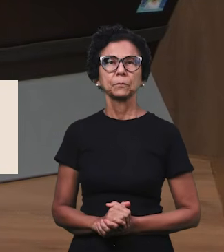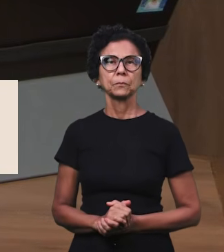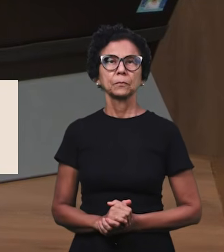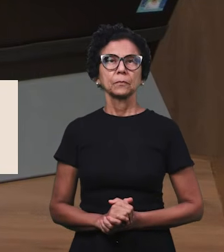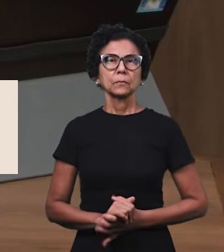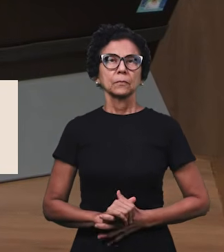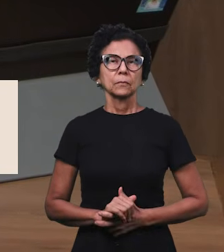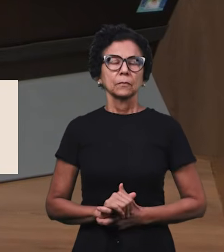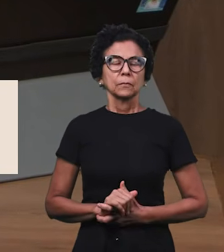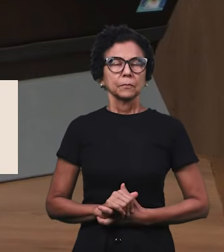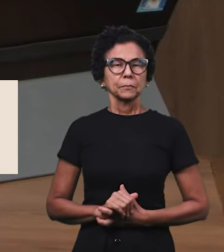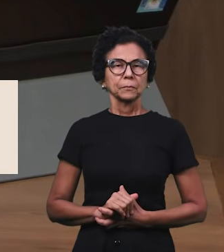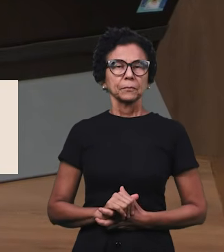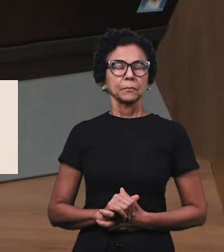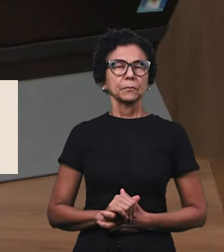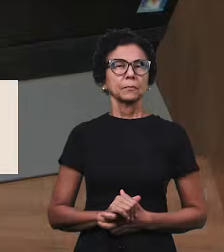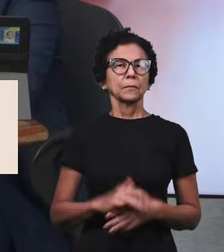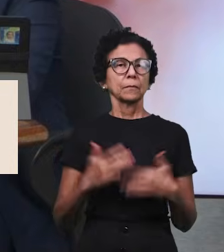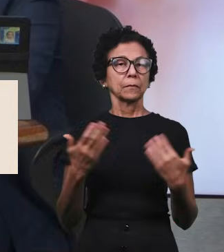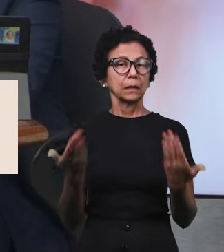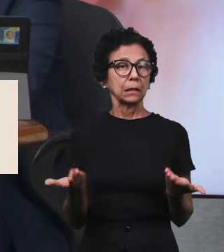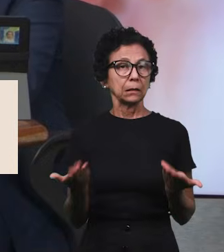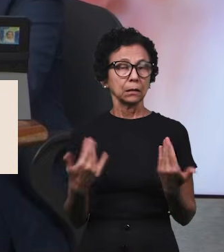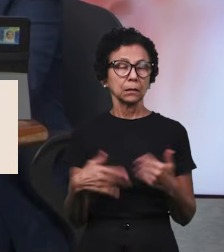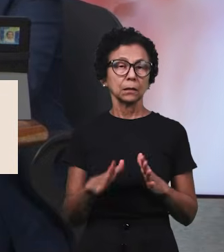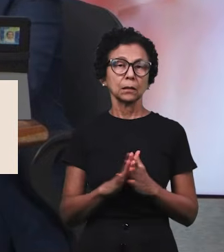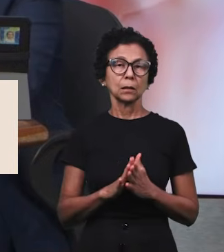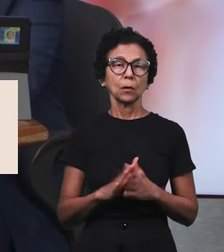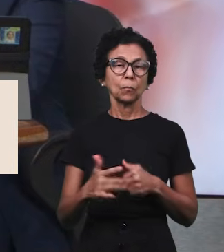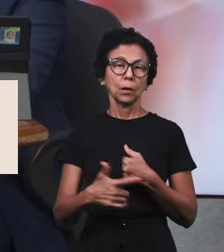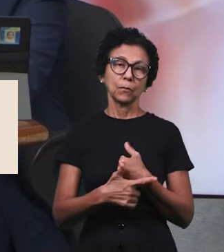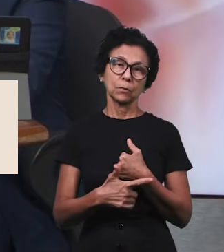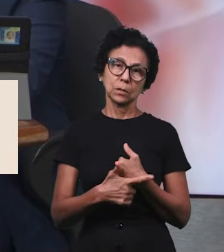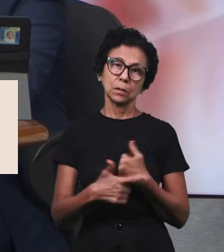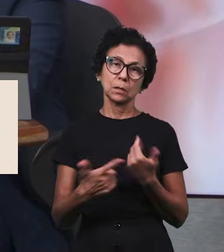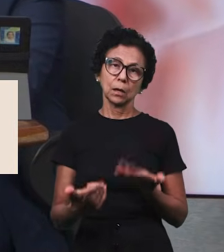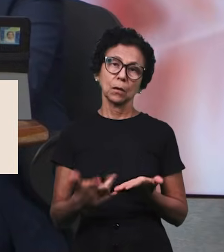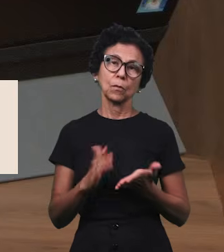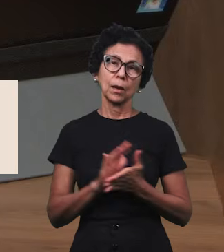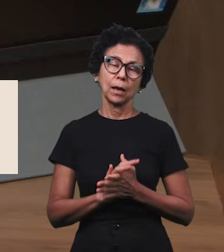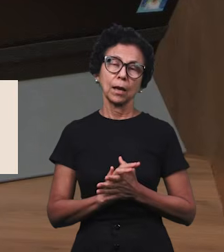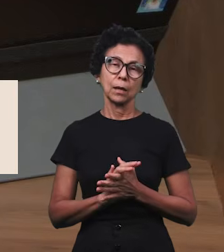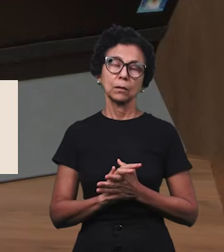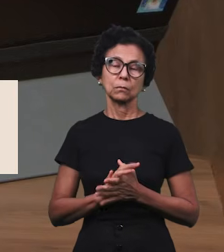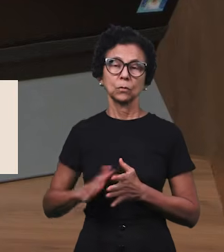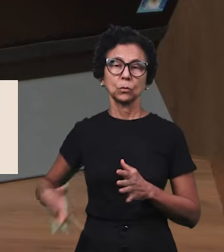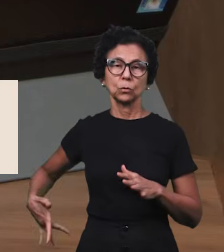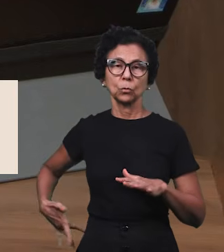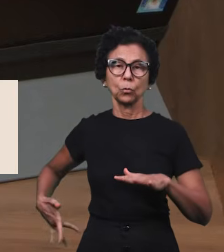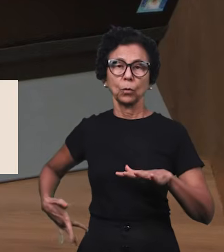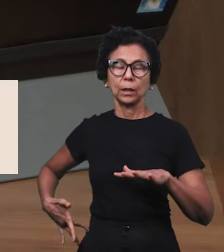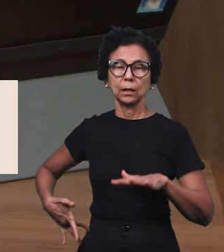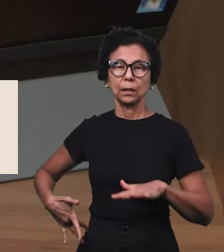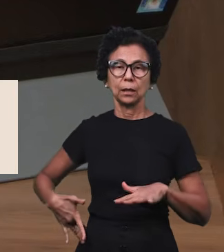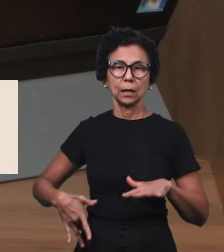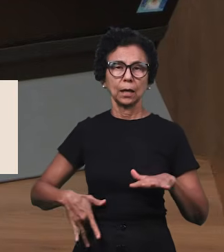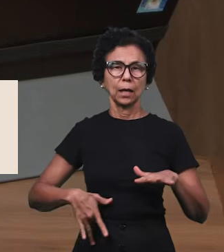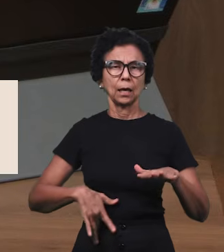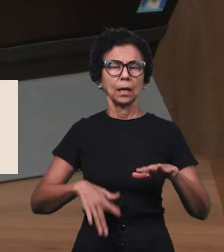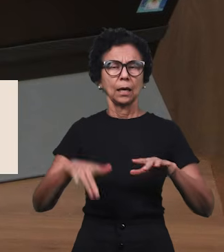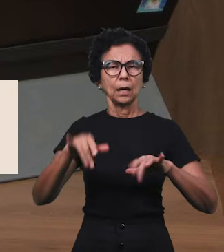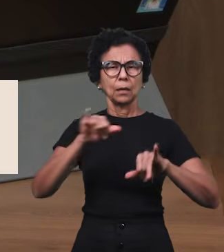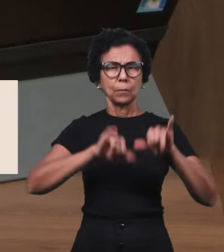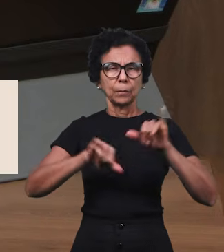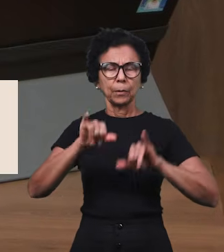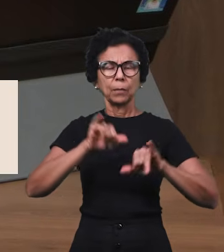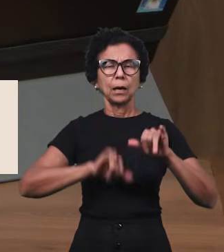colocar, listar, acho que a primeira função seria filtrar, posso dizer assim, filtrar, né? E depois